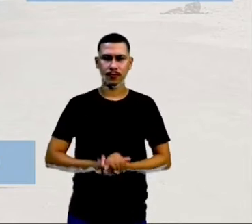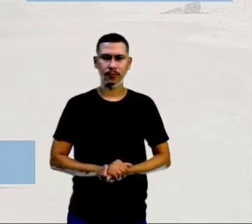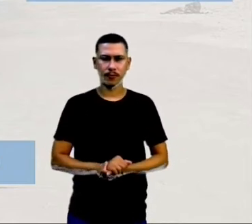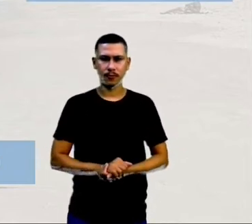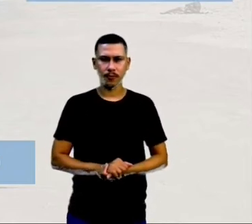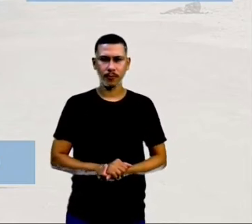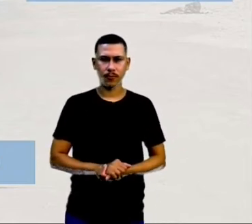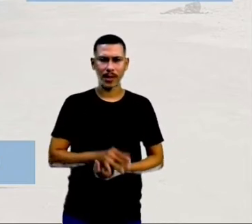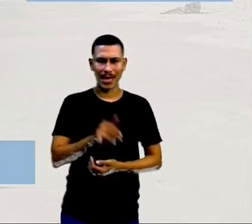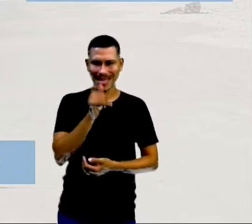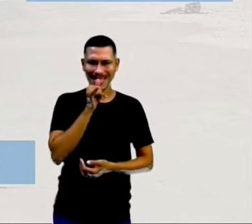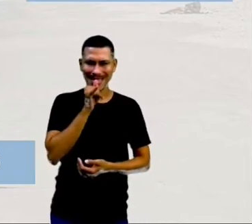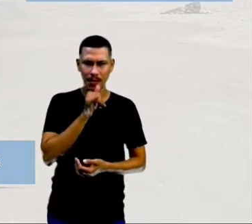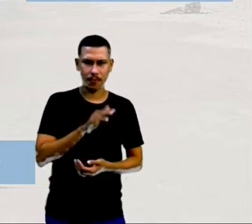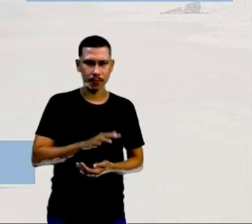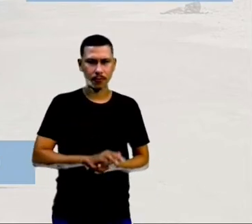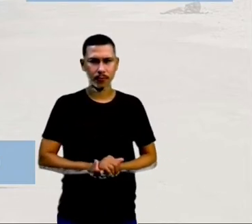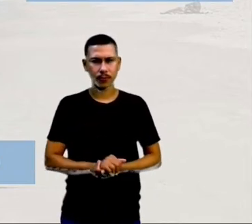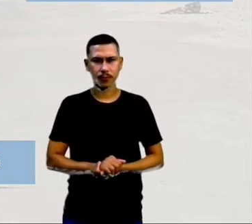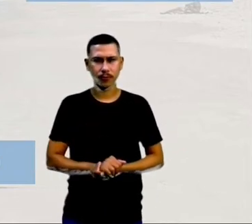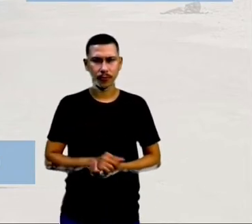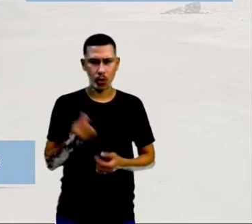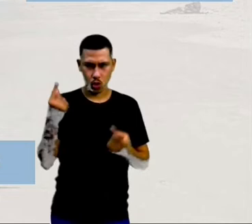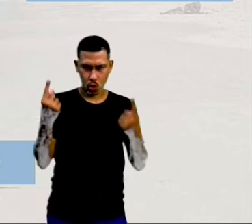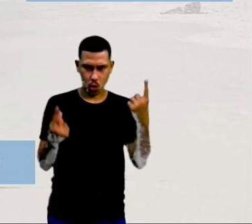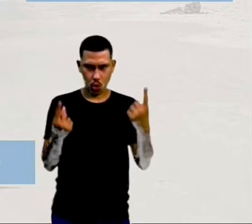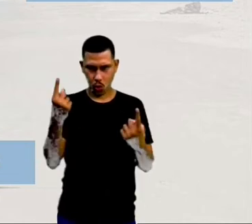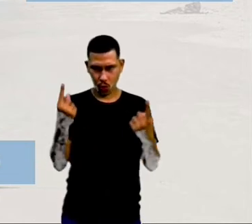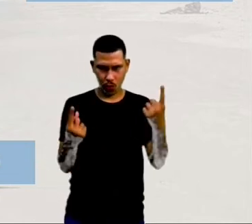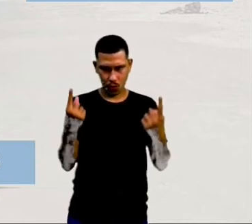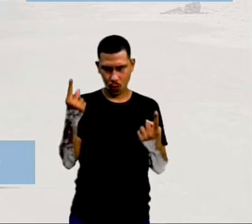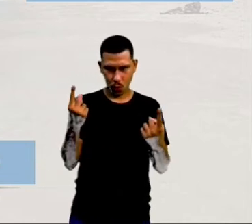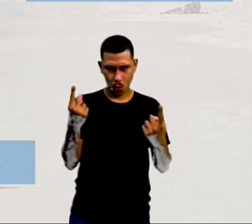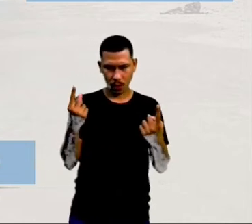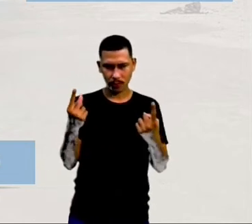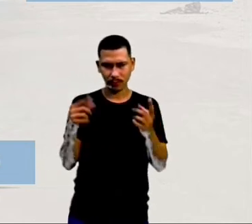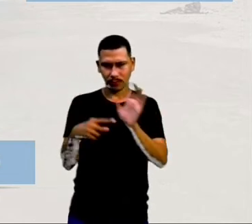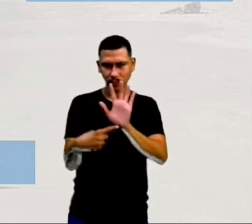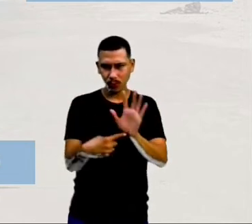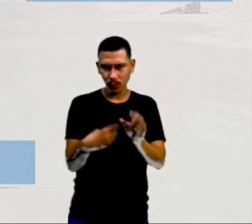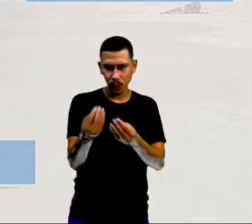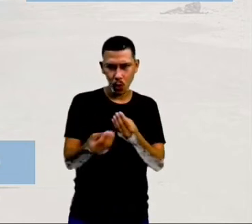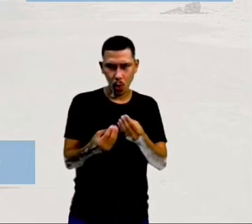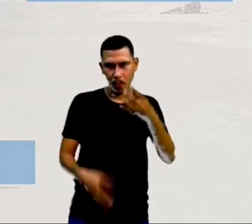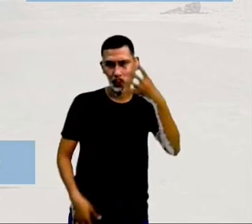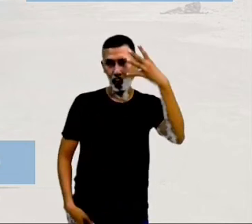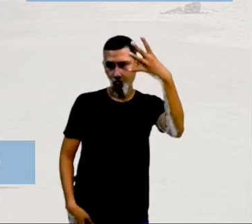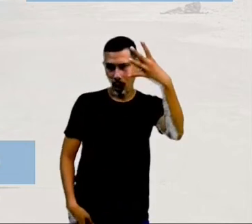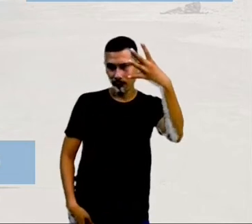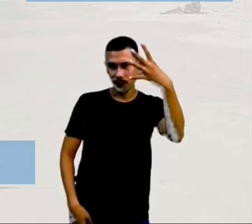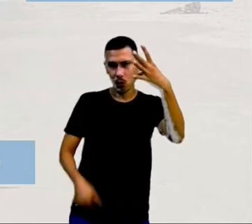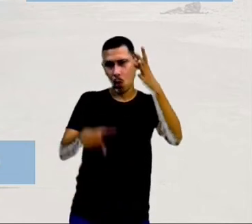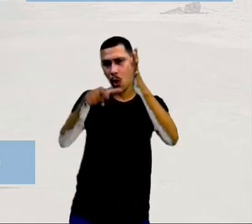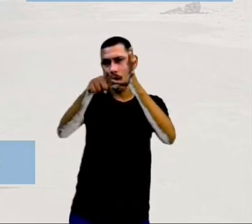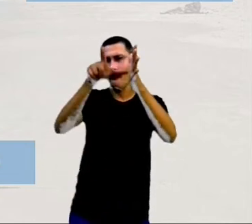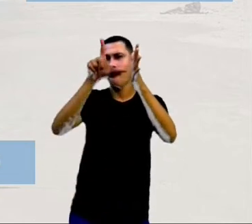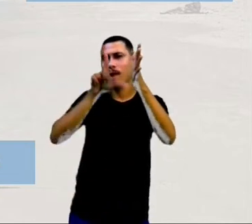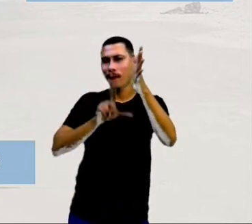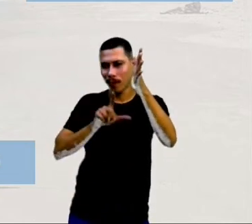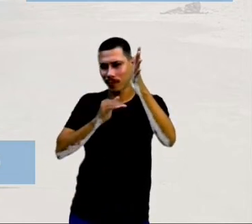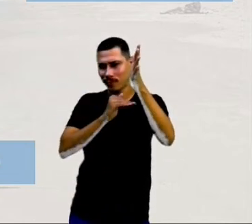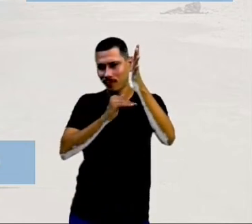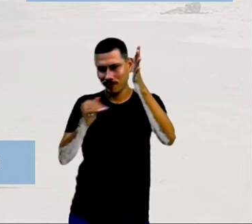gente tem essas duas proporções e a gente vai fazer com que o 4, que é o termo antecedente dessa